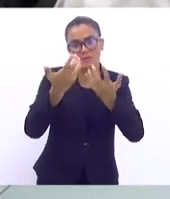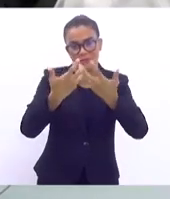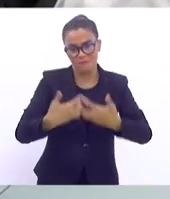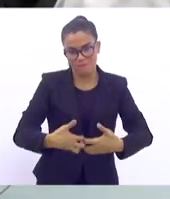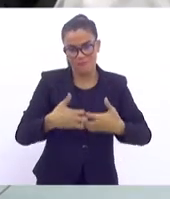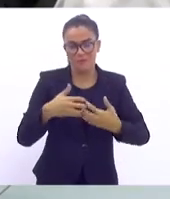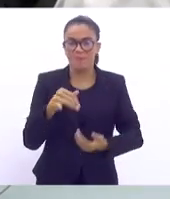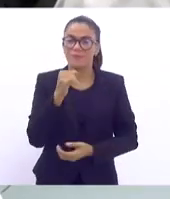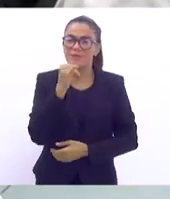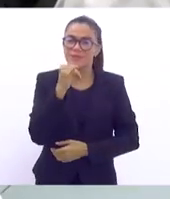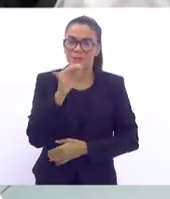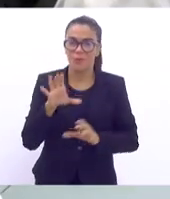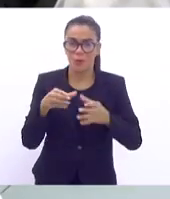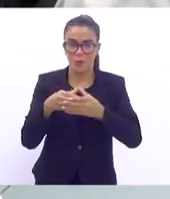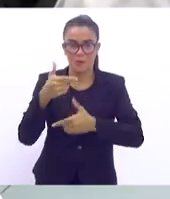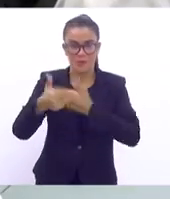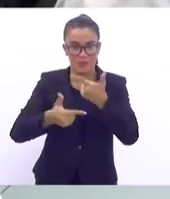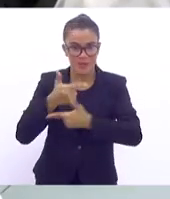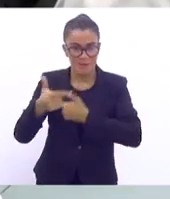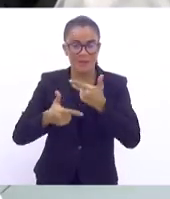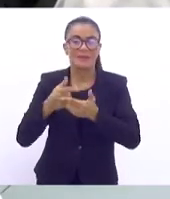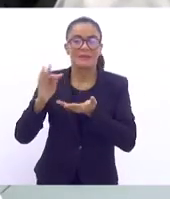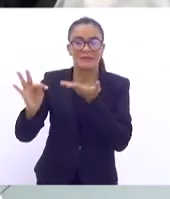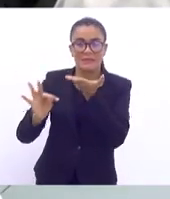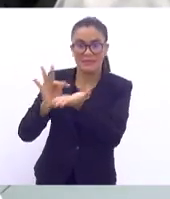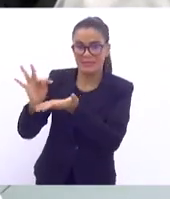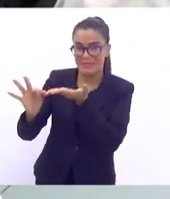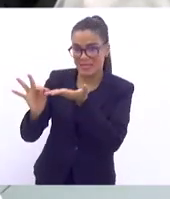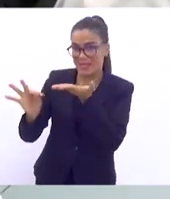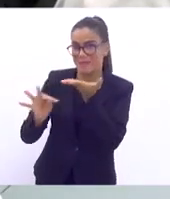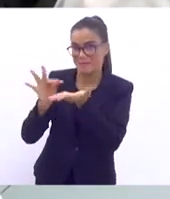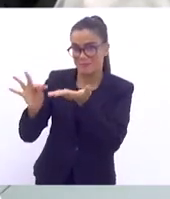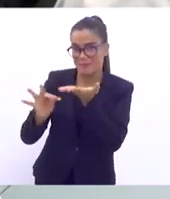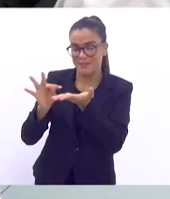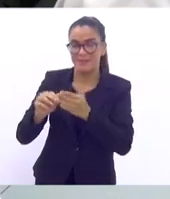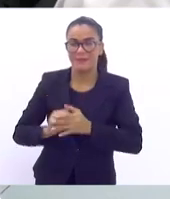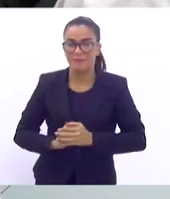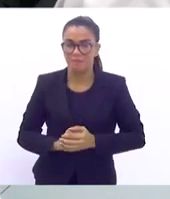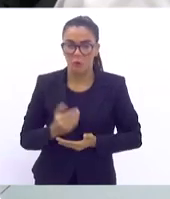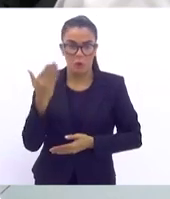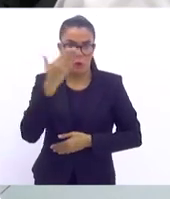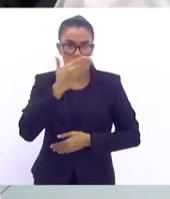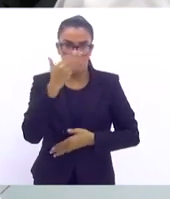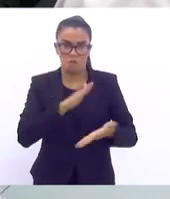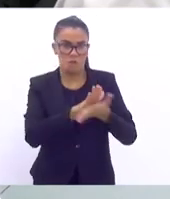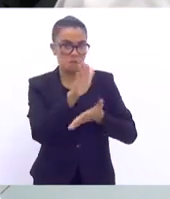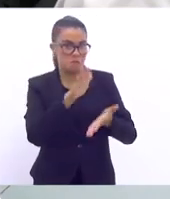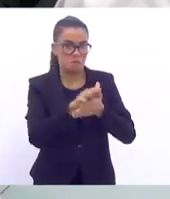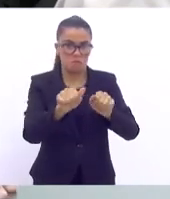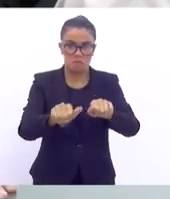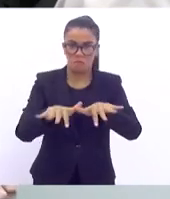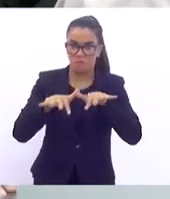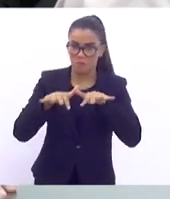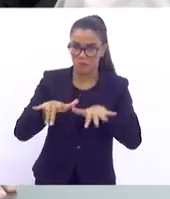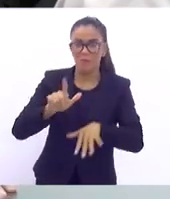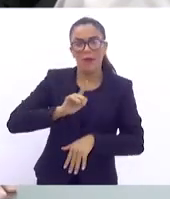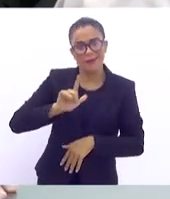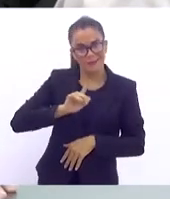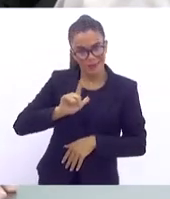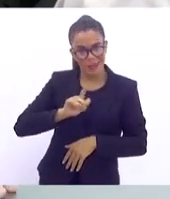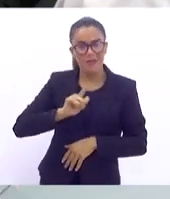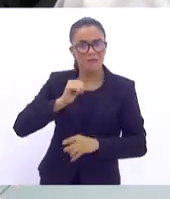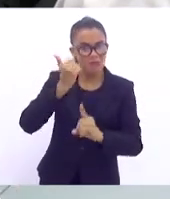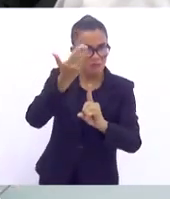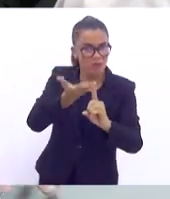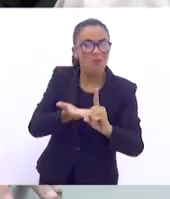a frente é de comunidade terapêuticas eu não vi ela publicada no plenário mas vi que foi feito uma sessão solene